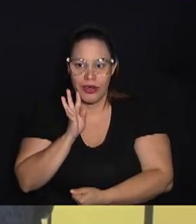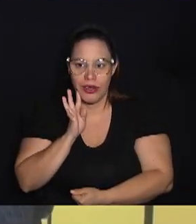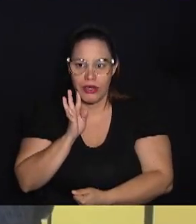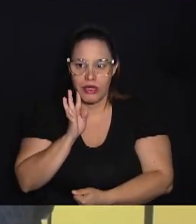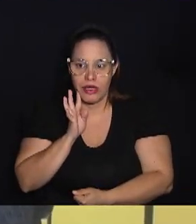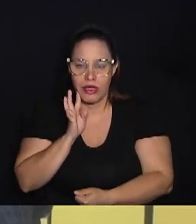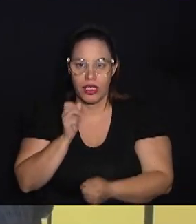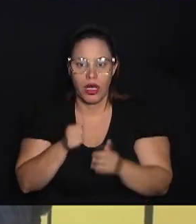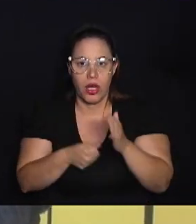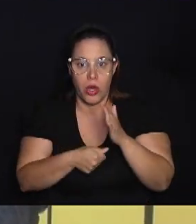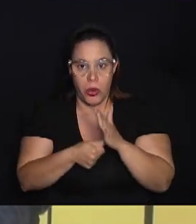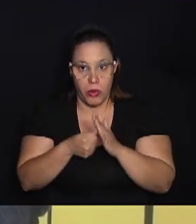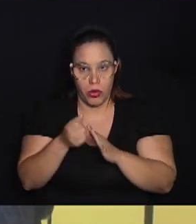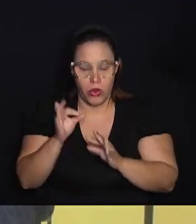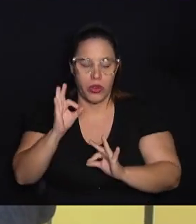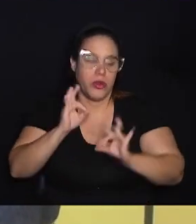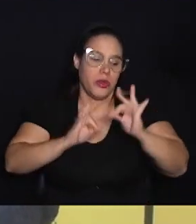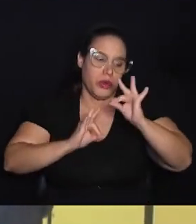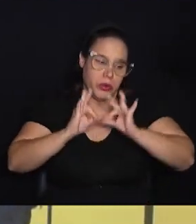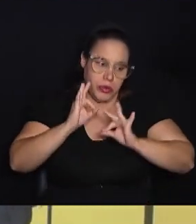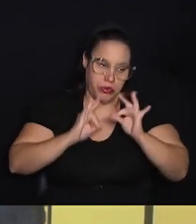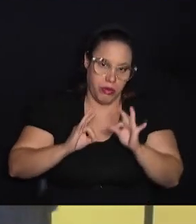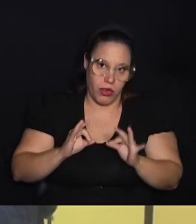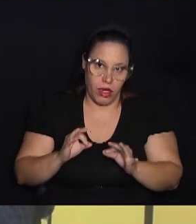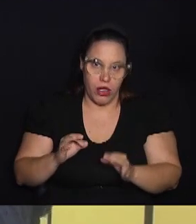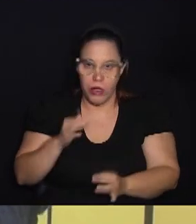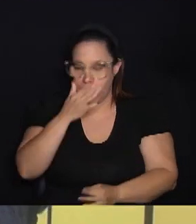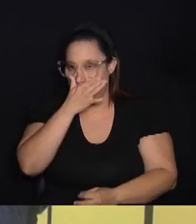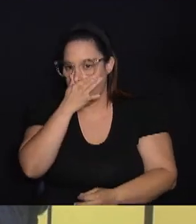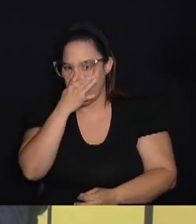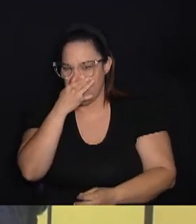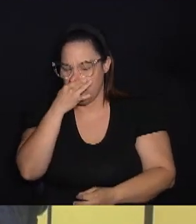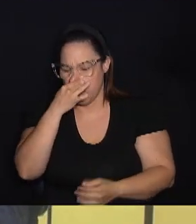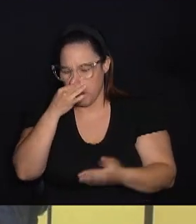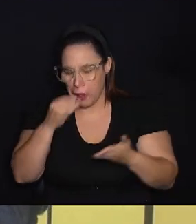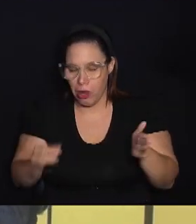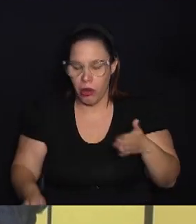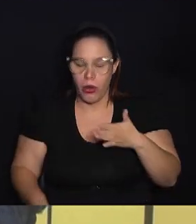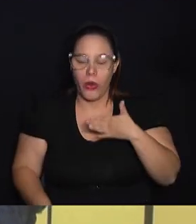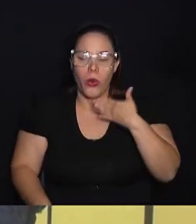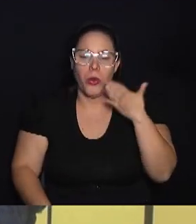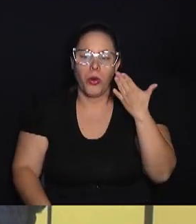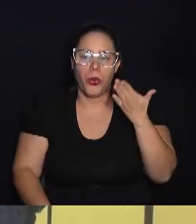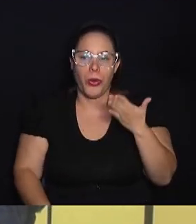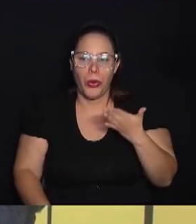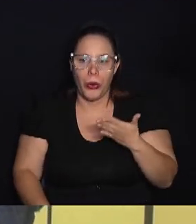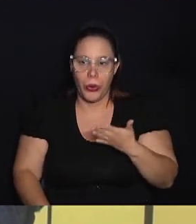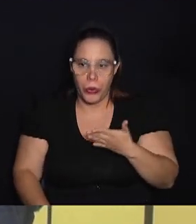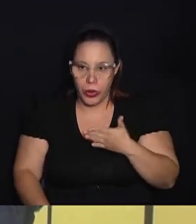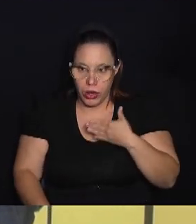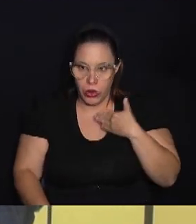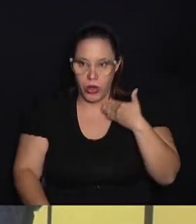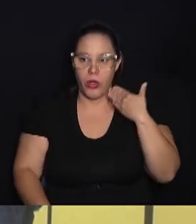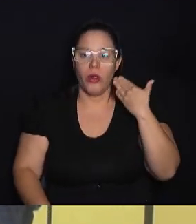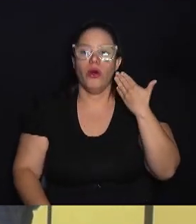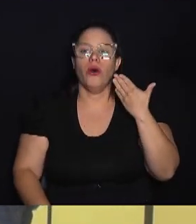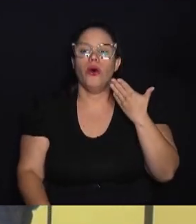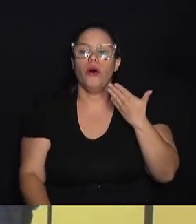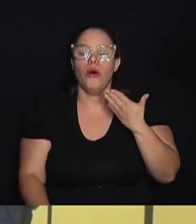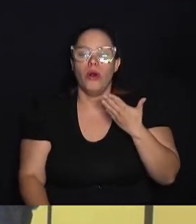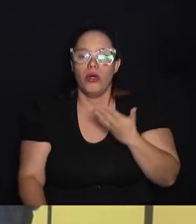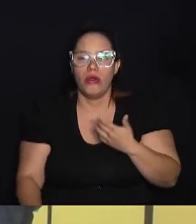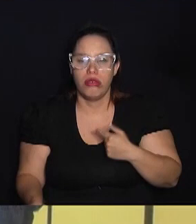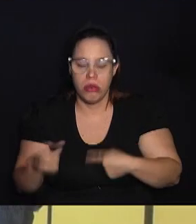momento que você tem um controle do pranayama né da respiração você começa a alterar o seu